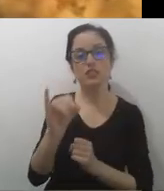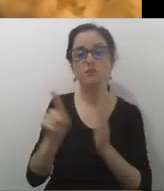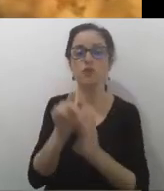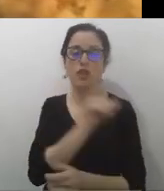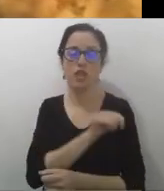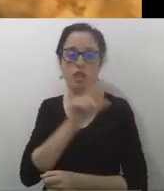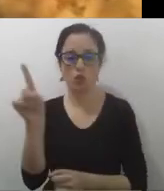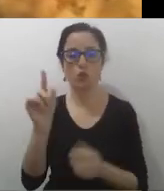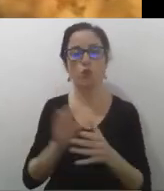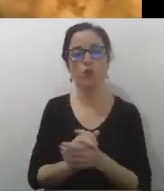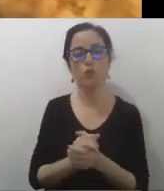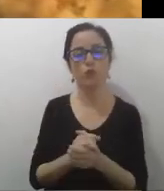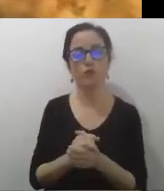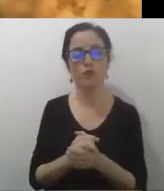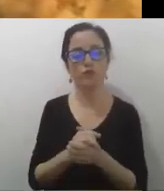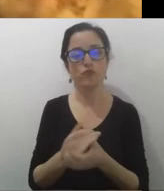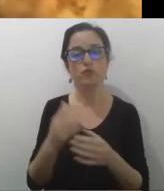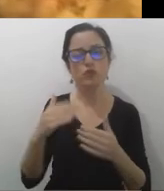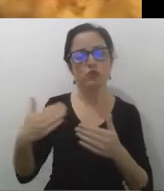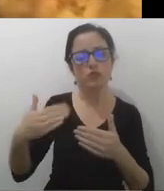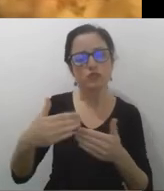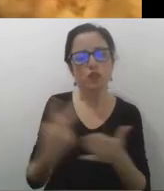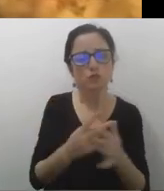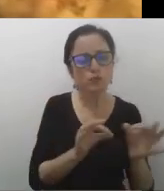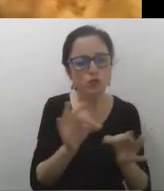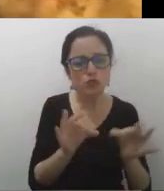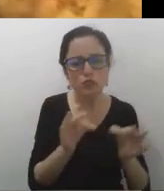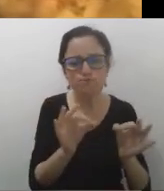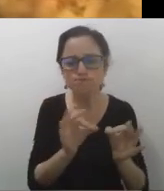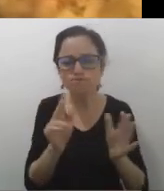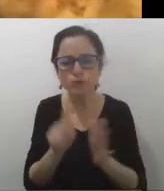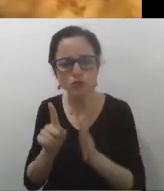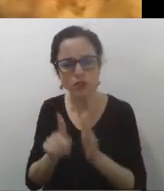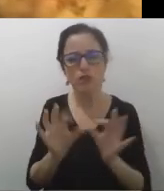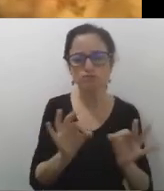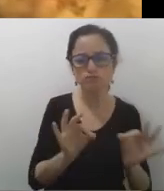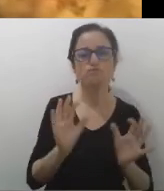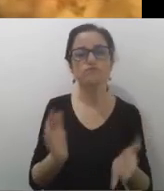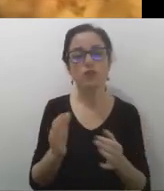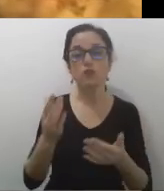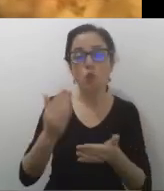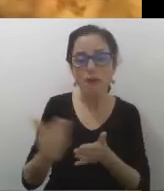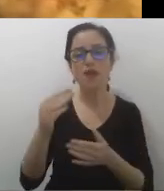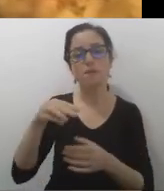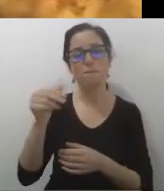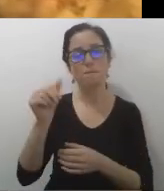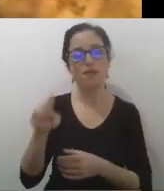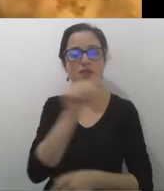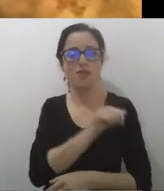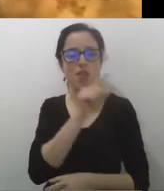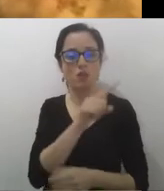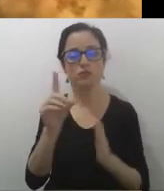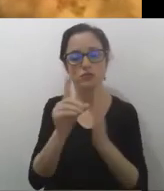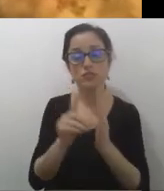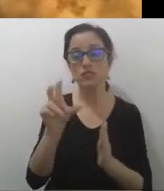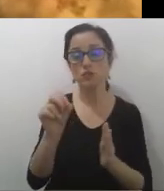no Rio de Janeiro. Elas são ambas consequências, que é consequência de um projeto que foi gestado pelo Man